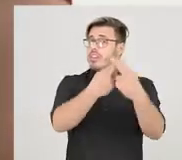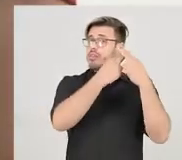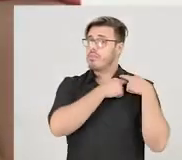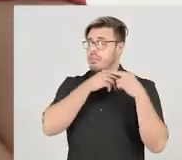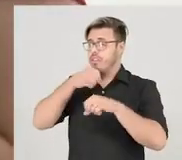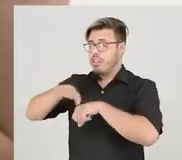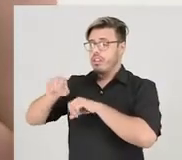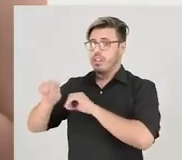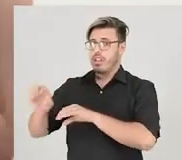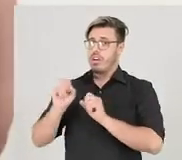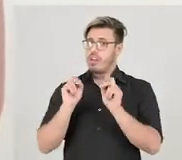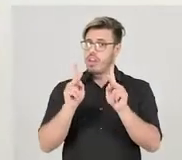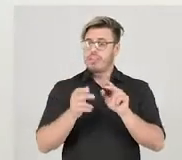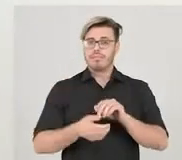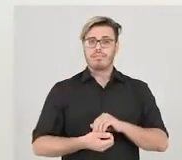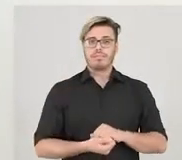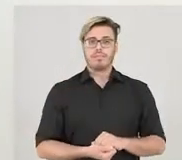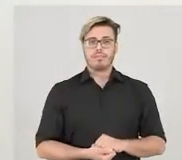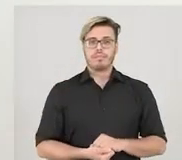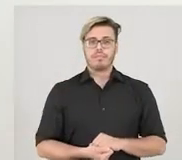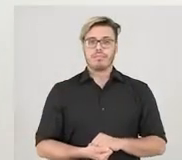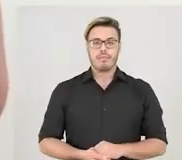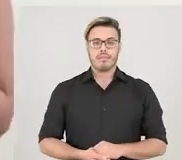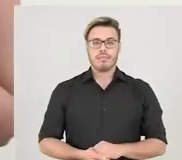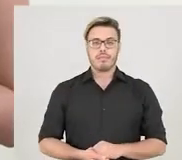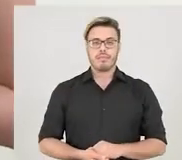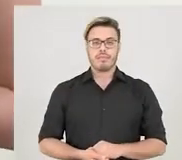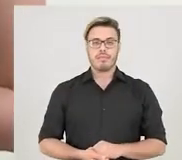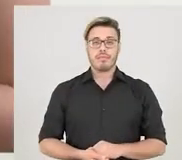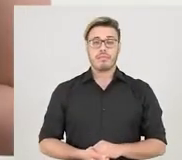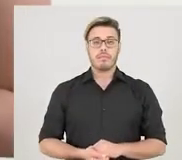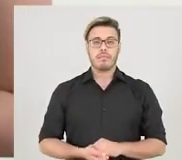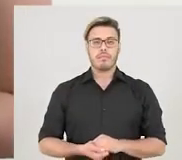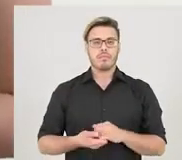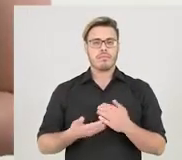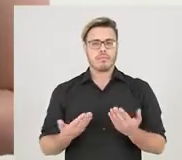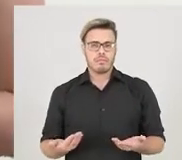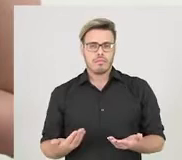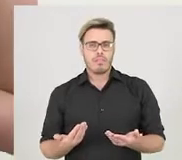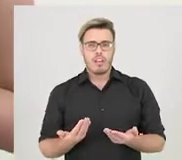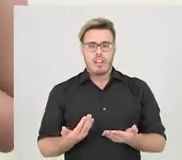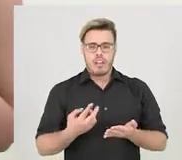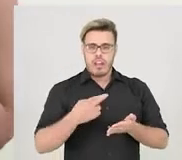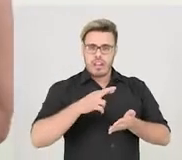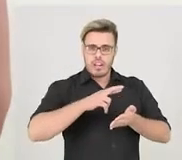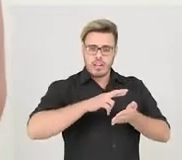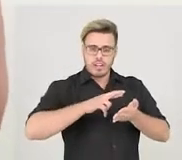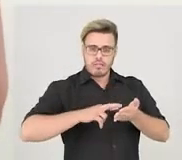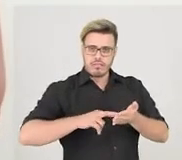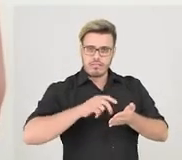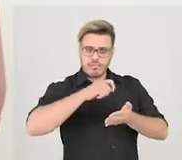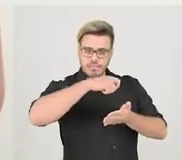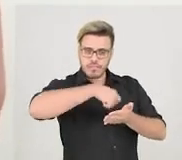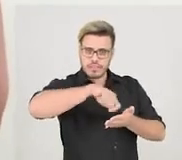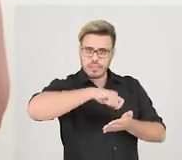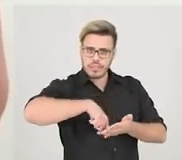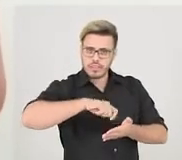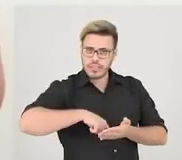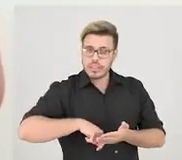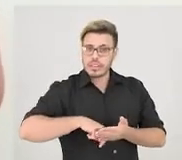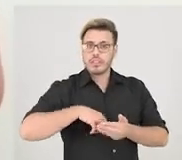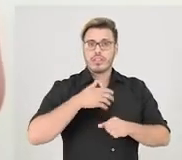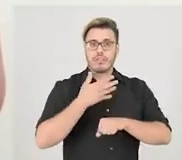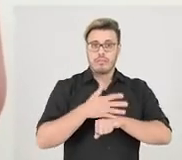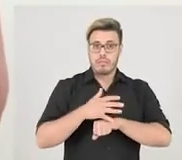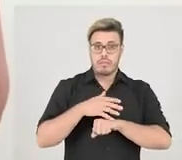Instrumentos de registro da prática pedagógica. Para nós trabalharmos no nível 3, nós pedimos